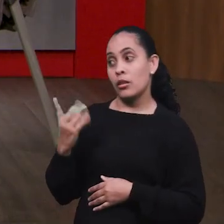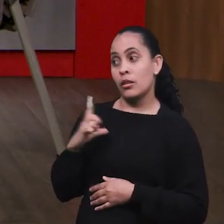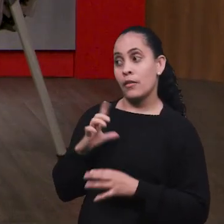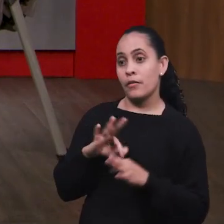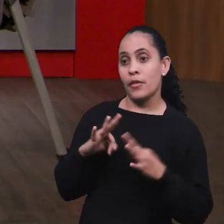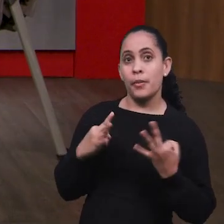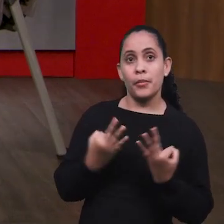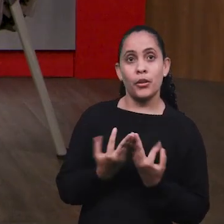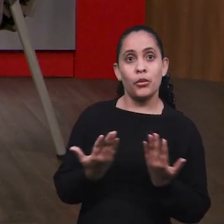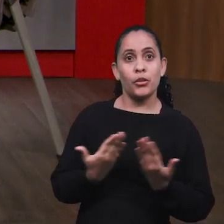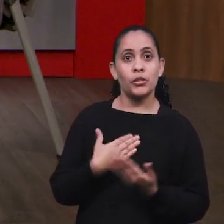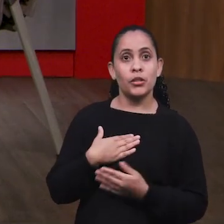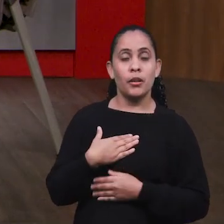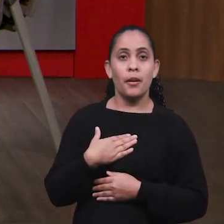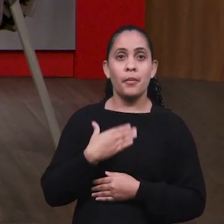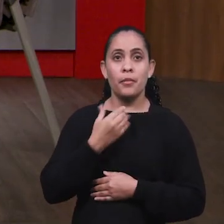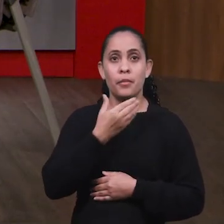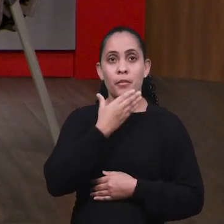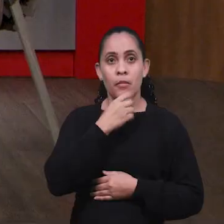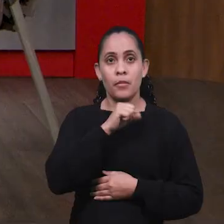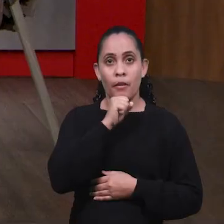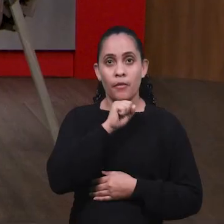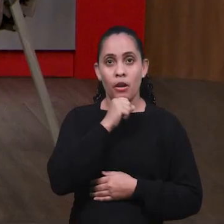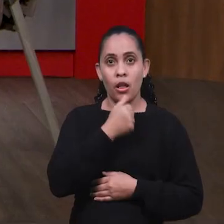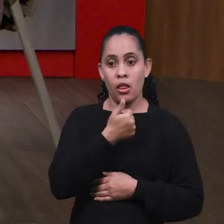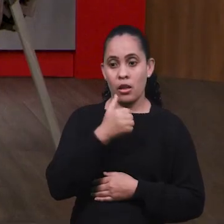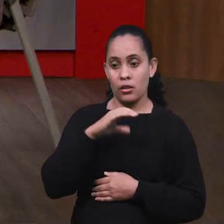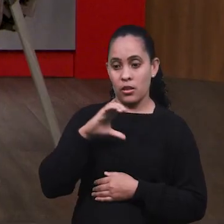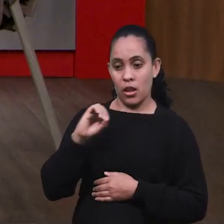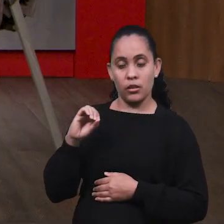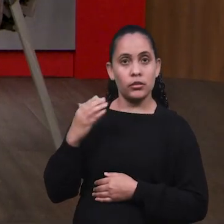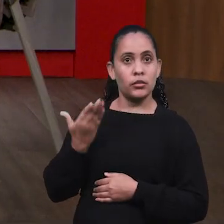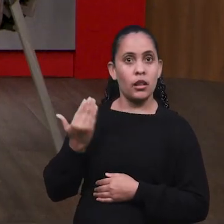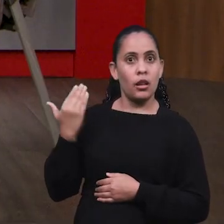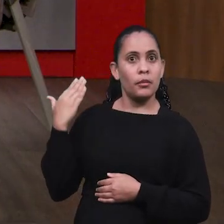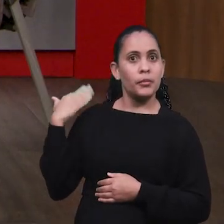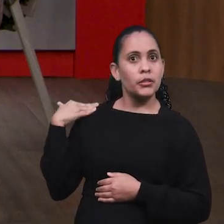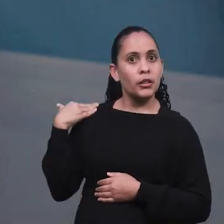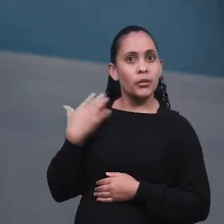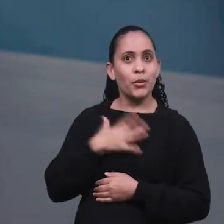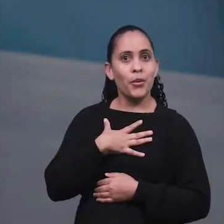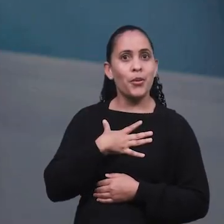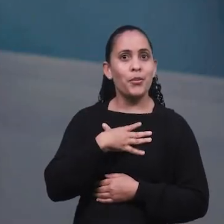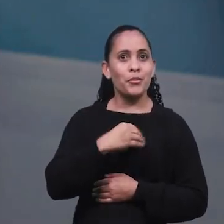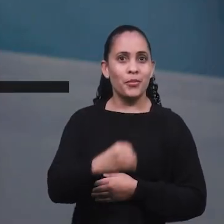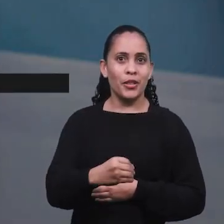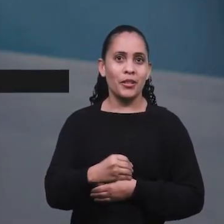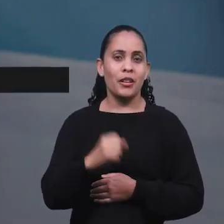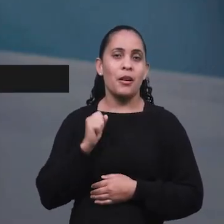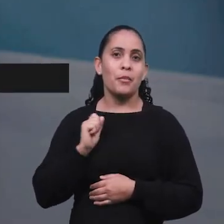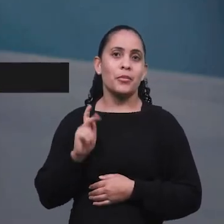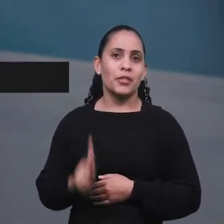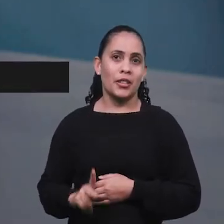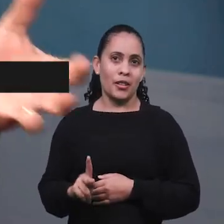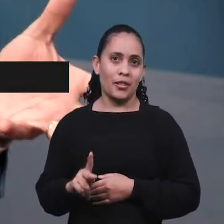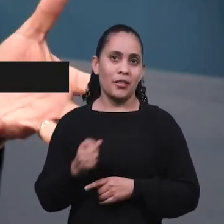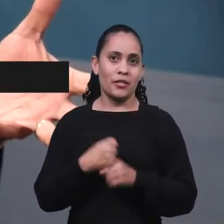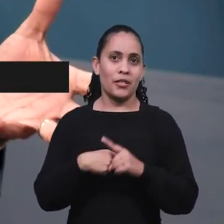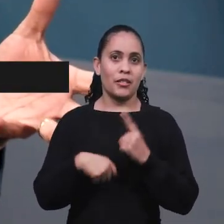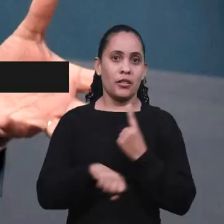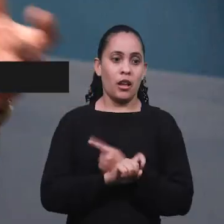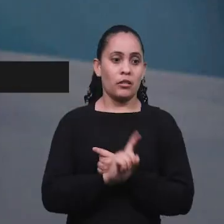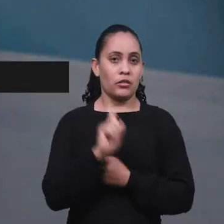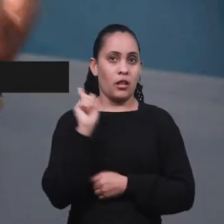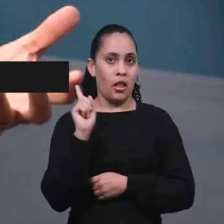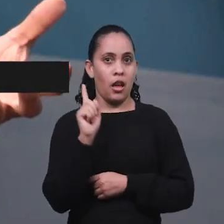tem famílias, por exemplo, meus avós tiveram 10. Porque antigamente os filhos eram a aposentadoria dos pais. Uma sociedade